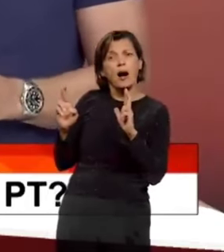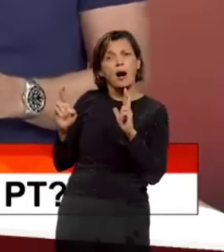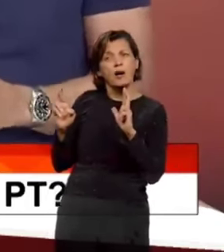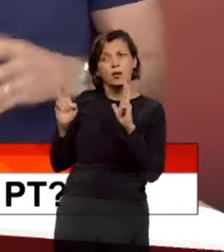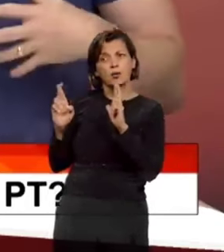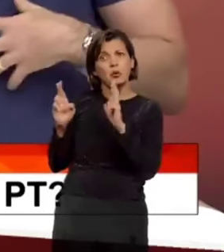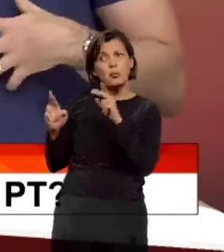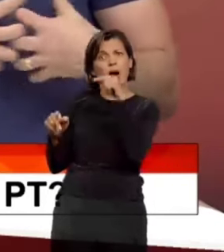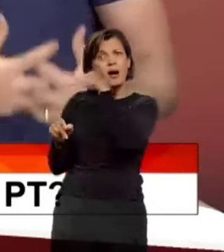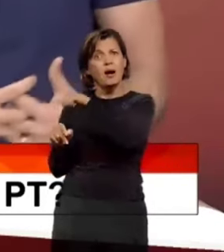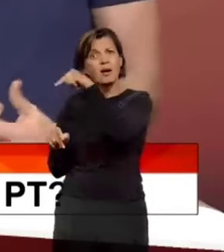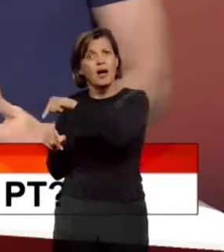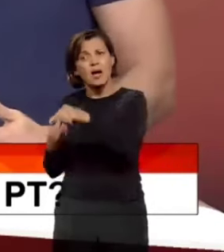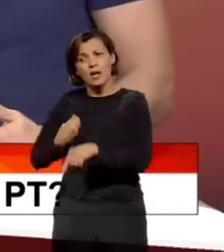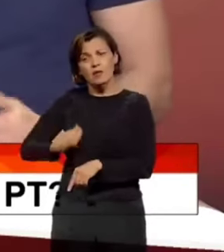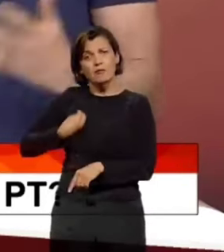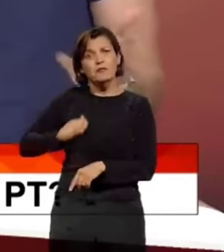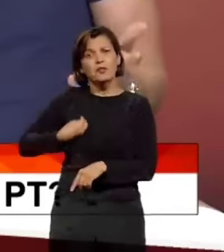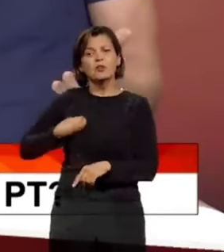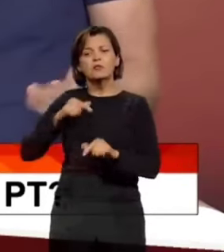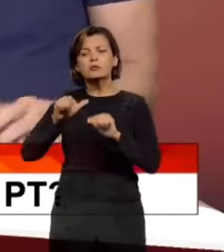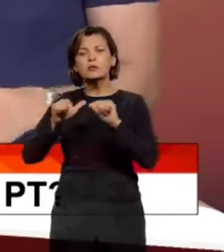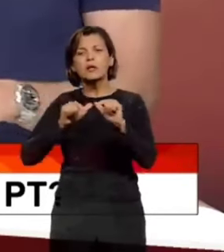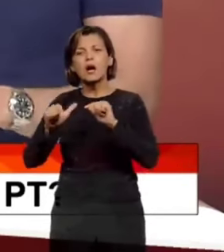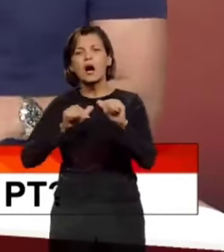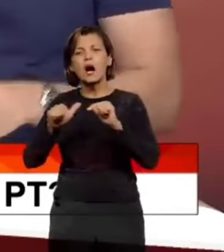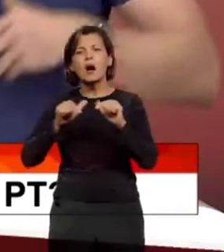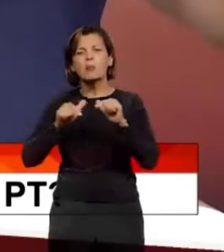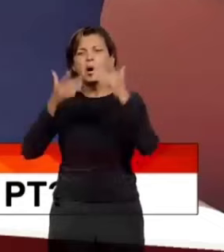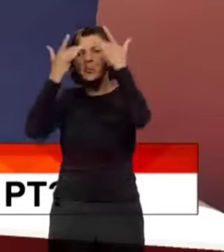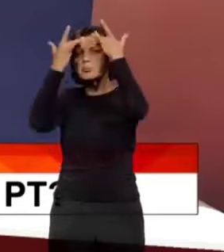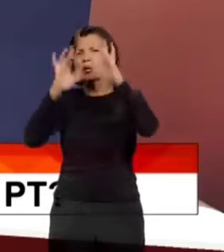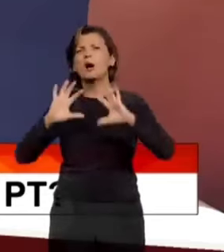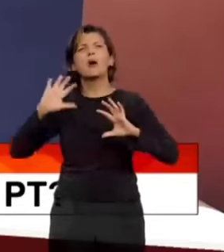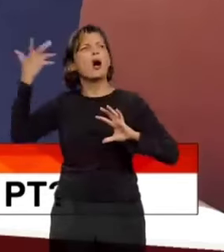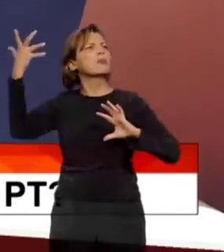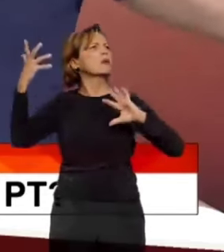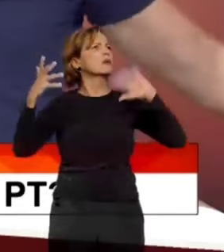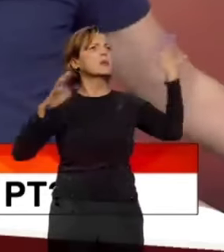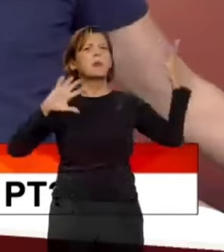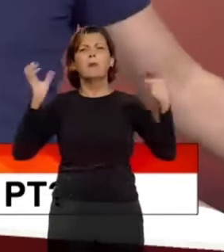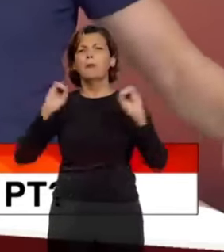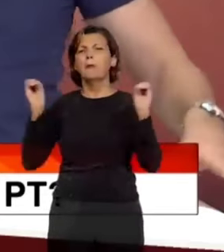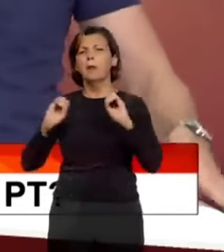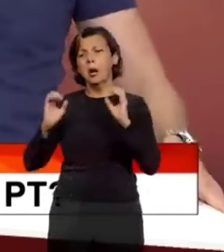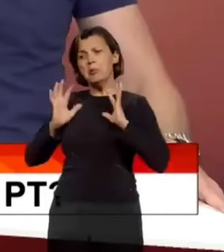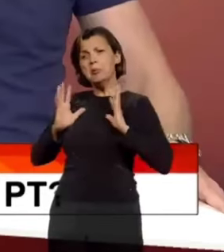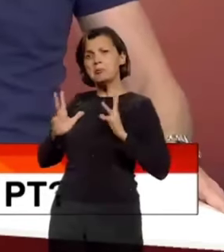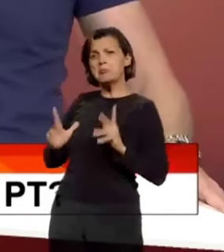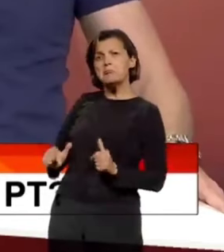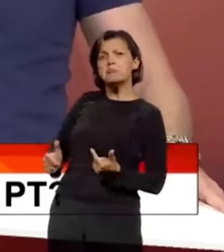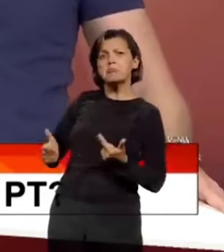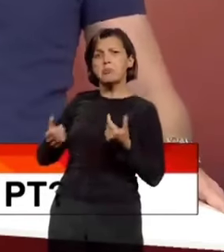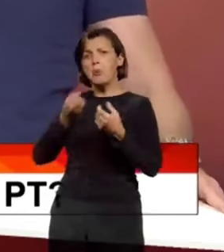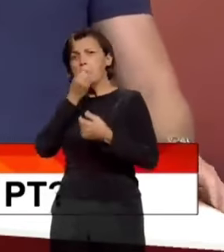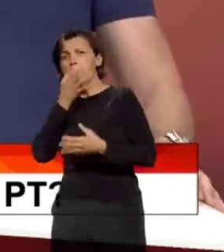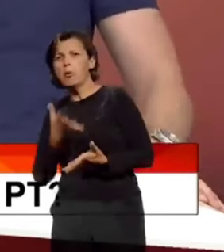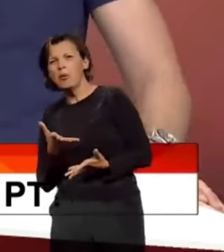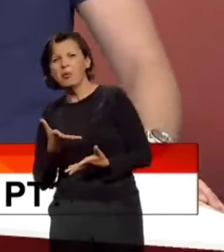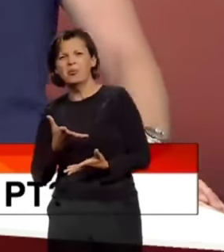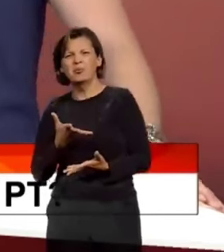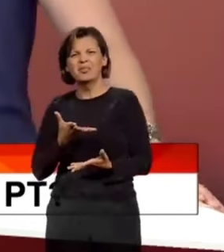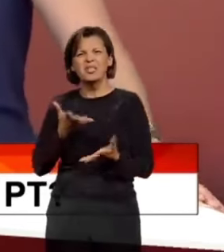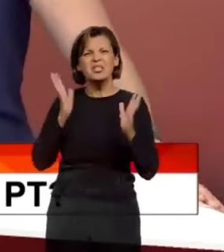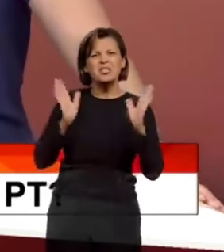vezes ele tá aqui no diretório Estadual eu que fiz parte da nacional do pros eu posso falar de longe o povo nem sabe o que acontece em parte das vezes é um cara de boa-fé o